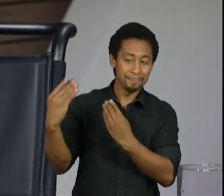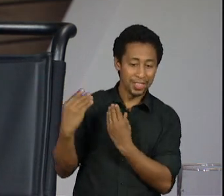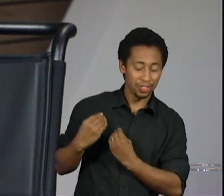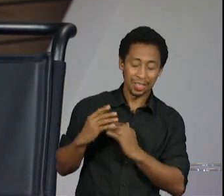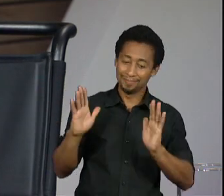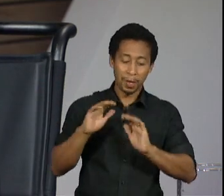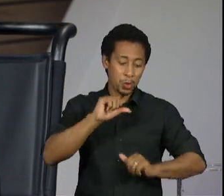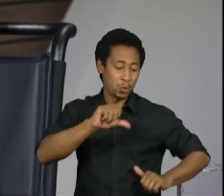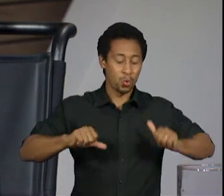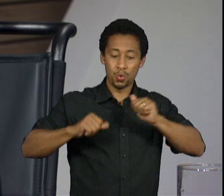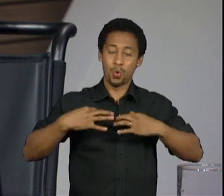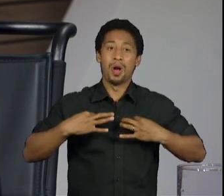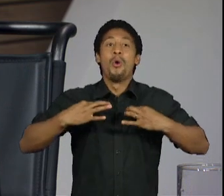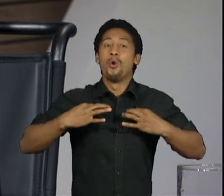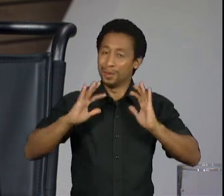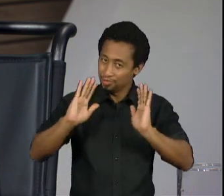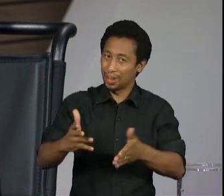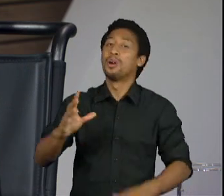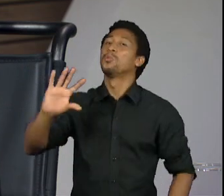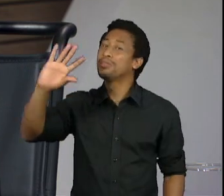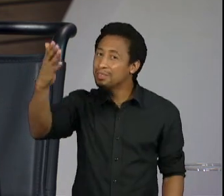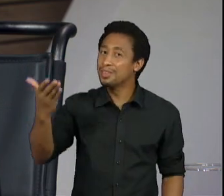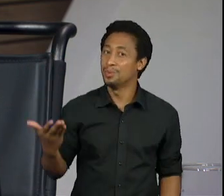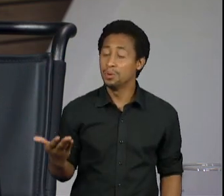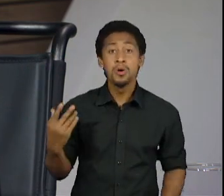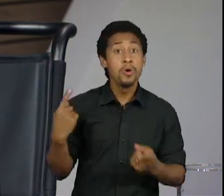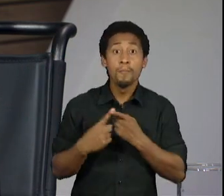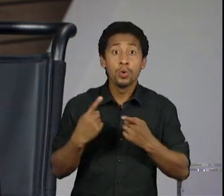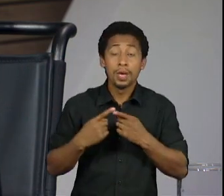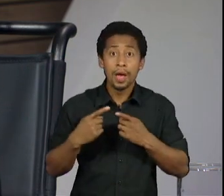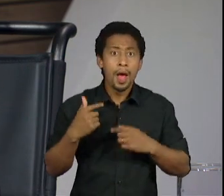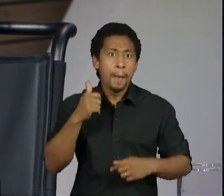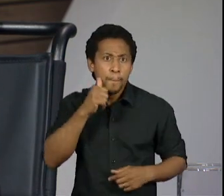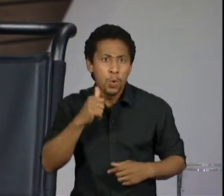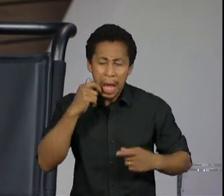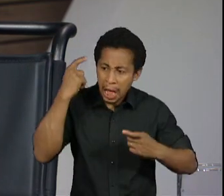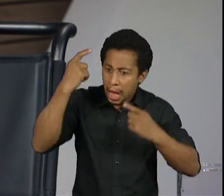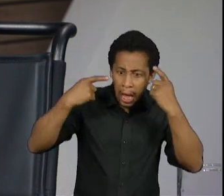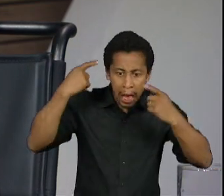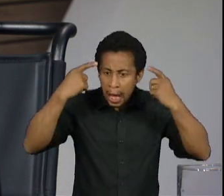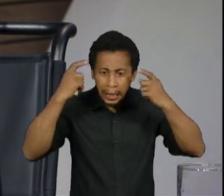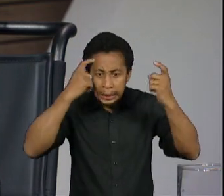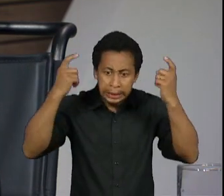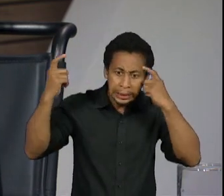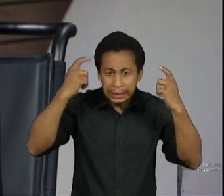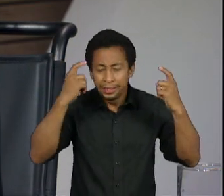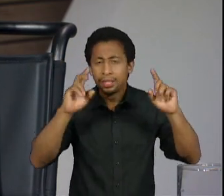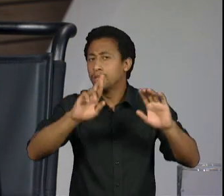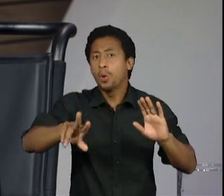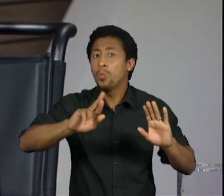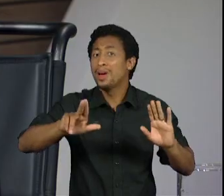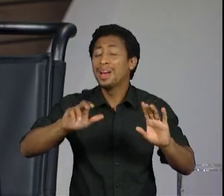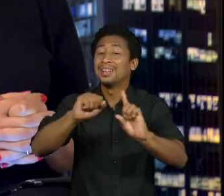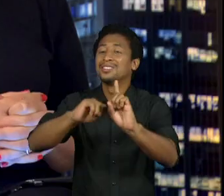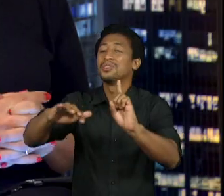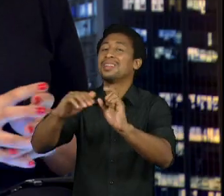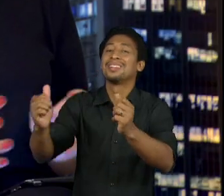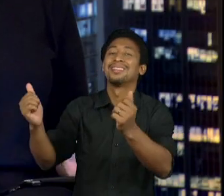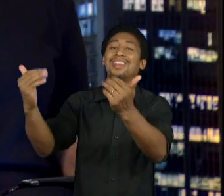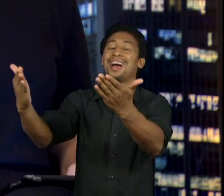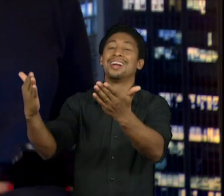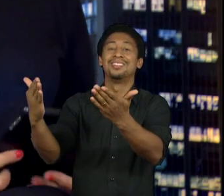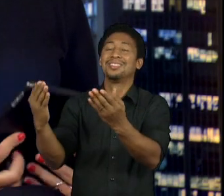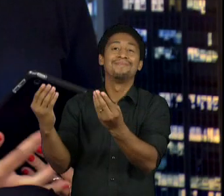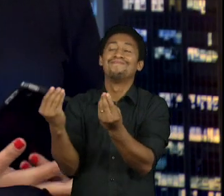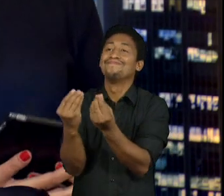gente é paranoica, é porque a gente vive numa sociedade que culpa a gente pela violência que a gente sofre, que não entende que assédio não é sobre